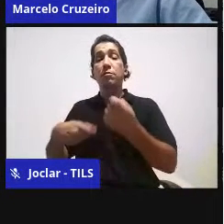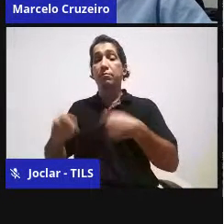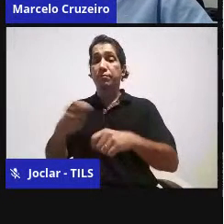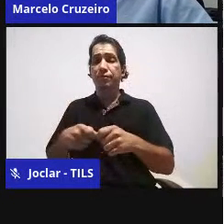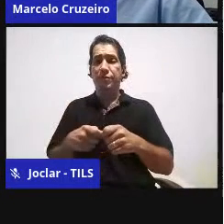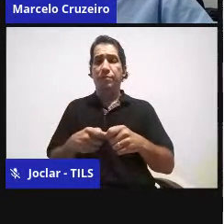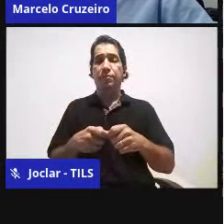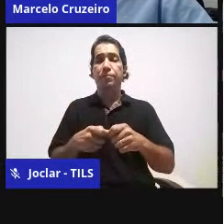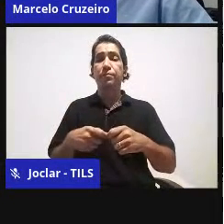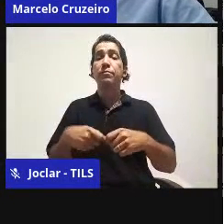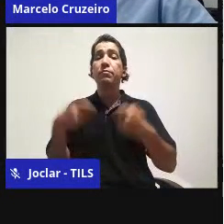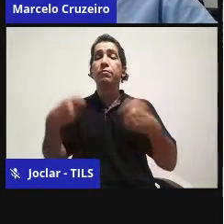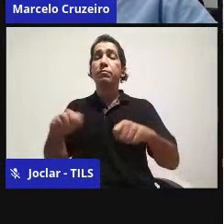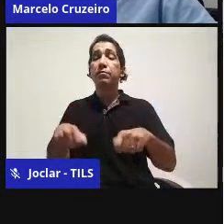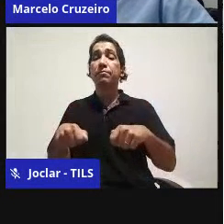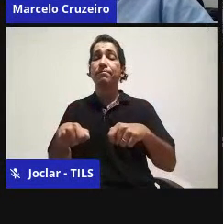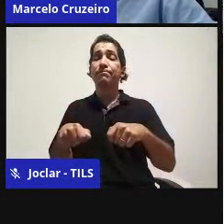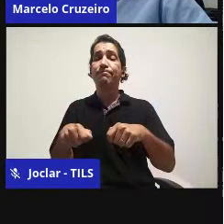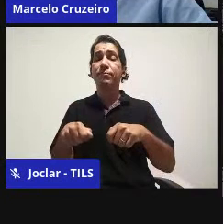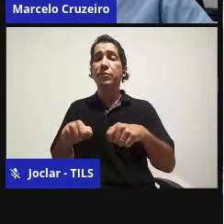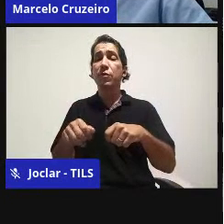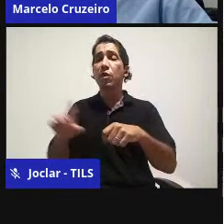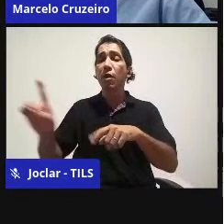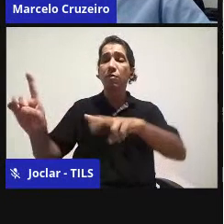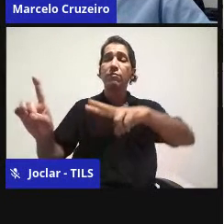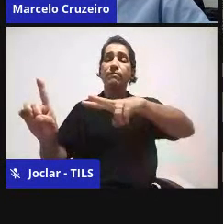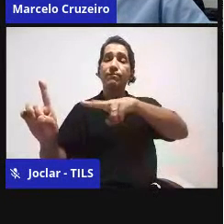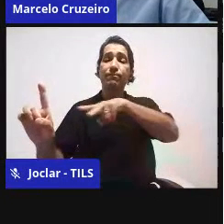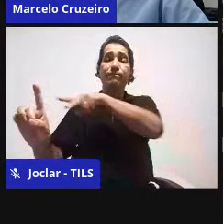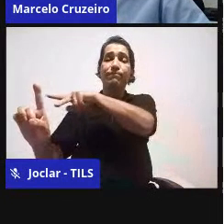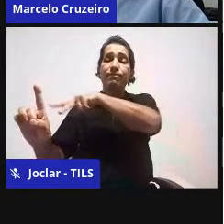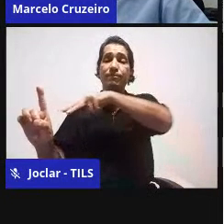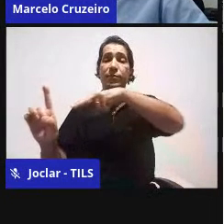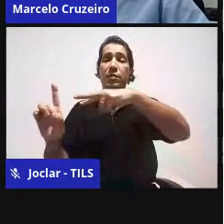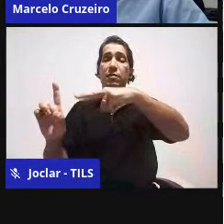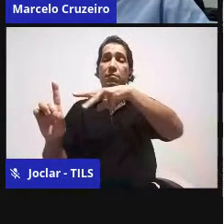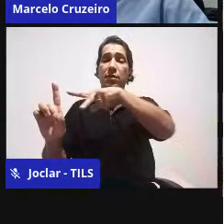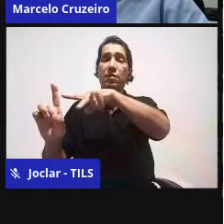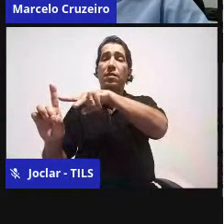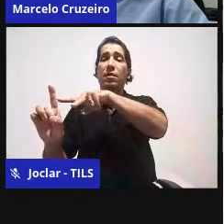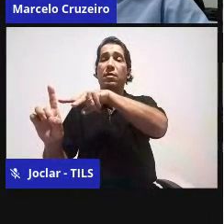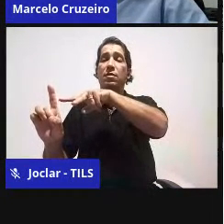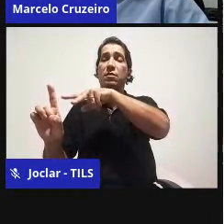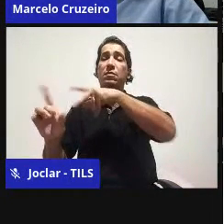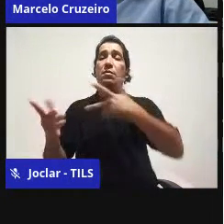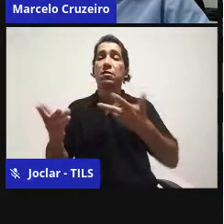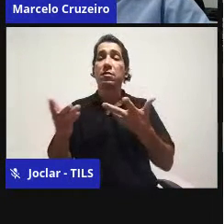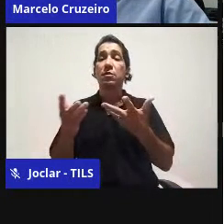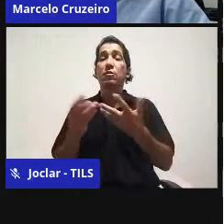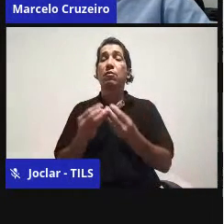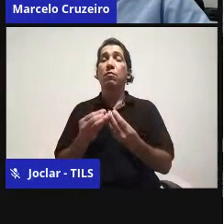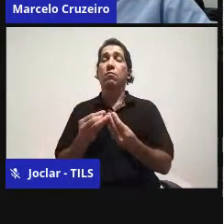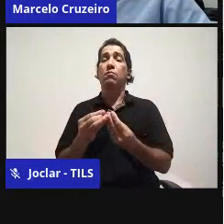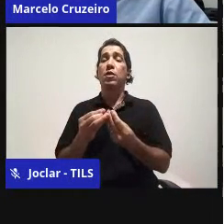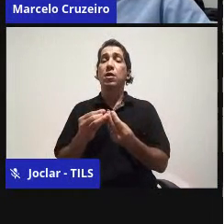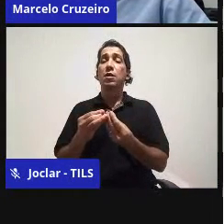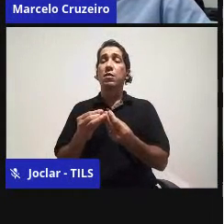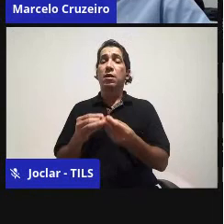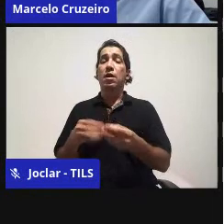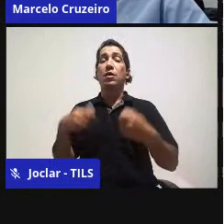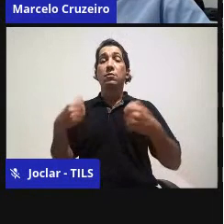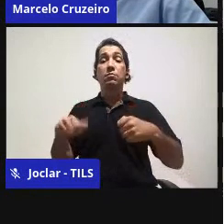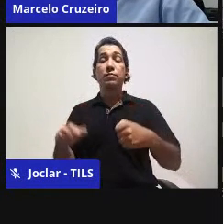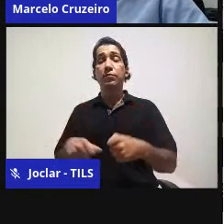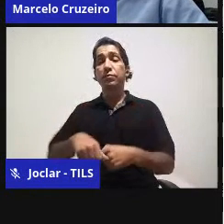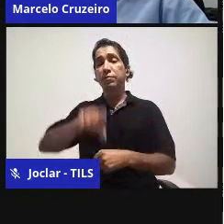Visibilidade, né, o que está acontecendo. Né? Então, a visibilidade é a parte de sensores, a